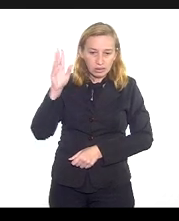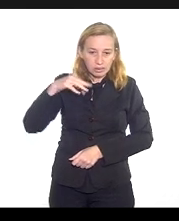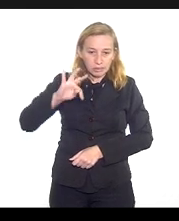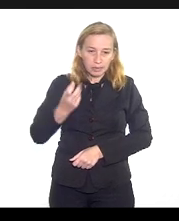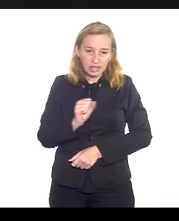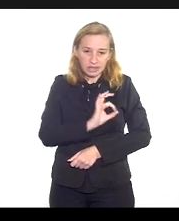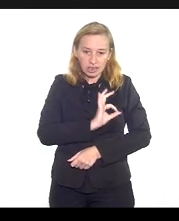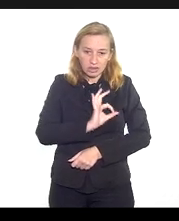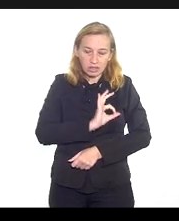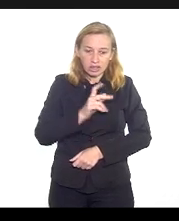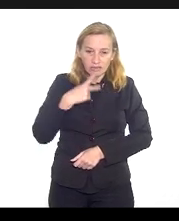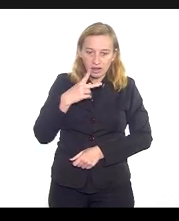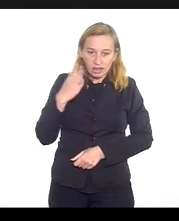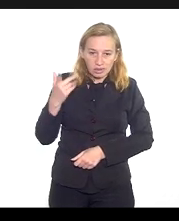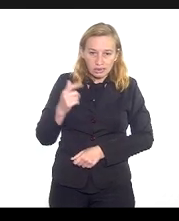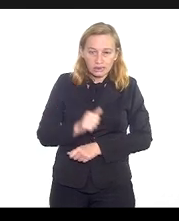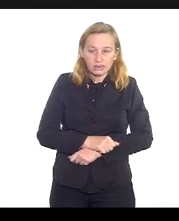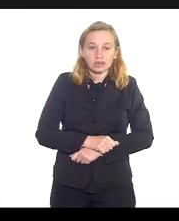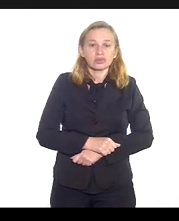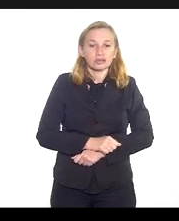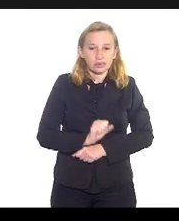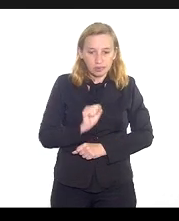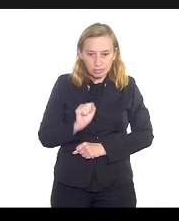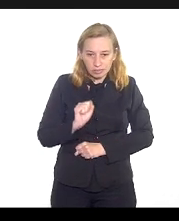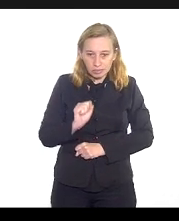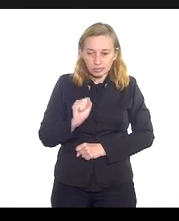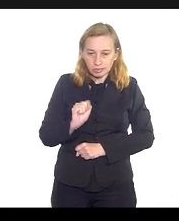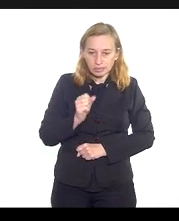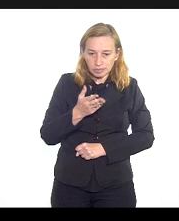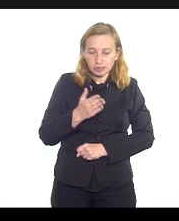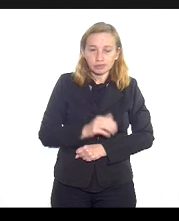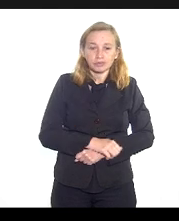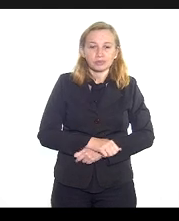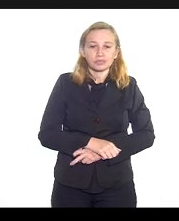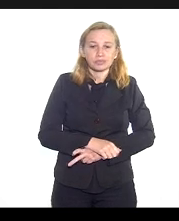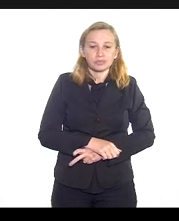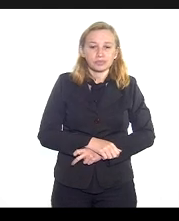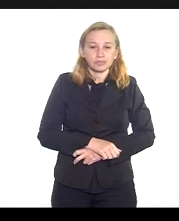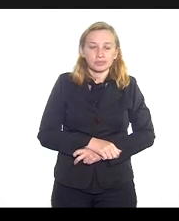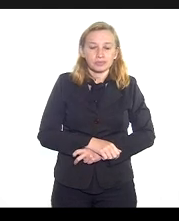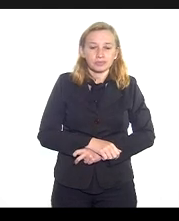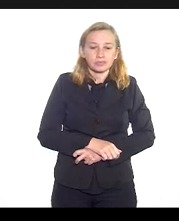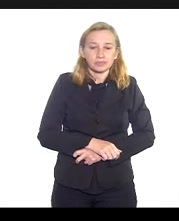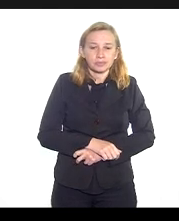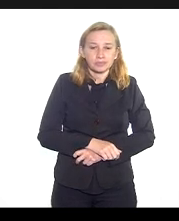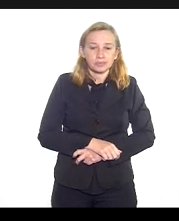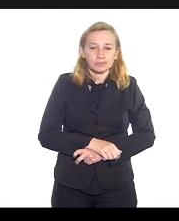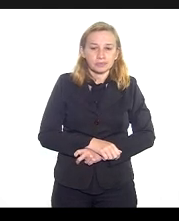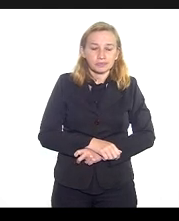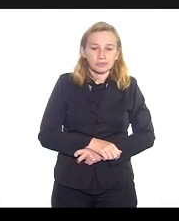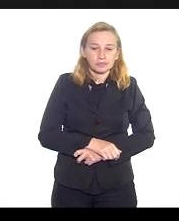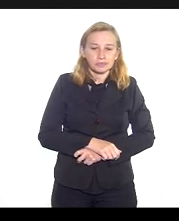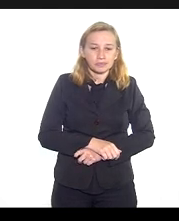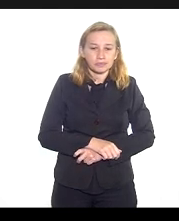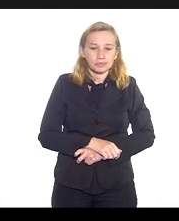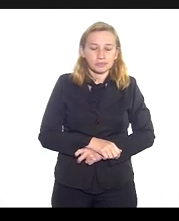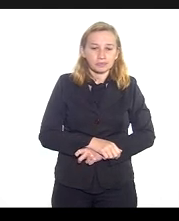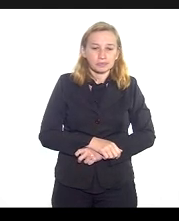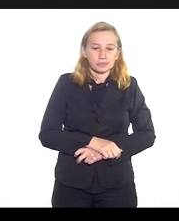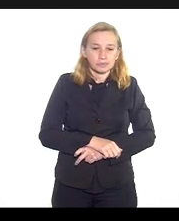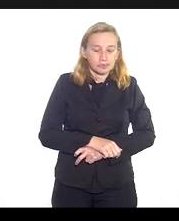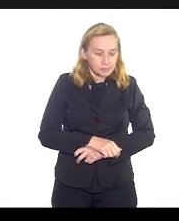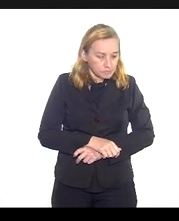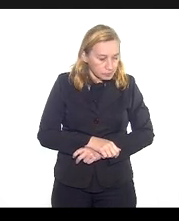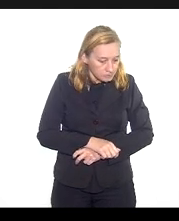queria fazer uma indagação. Deputada Marta Rocha, por favor. Não, deputado Luiz